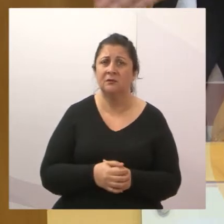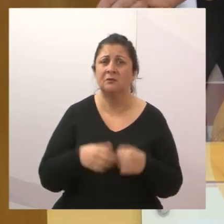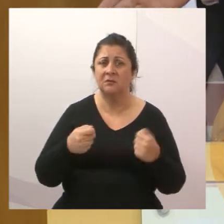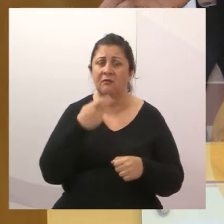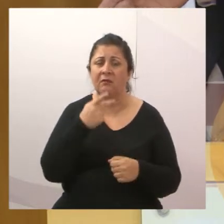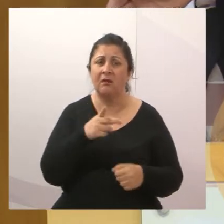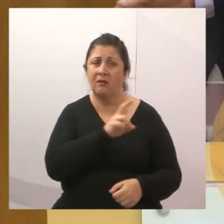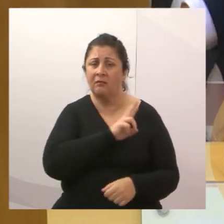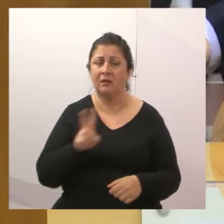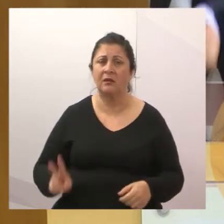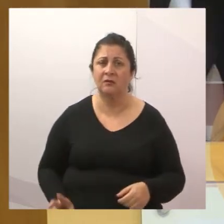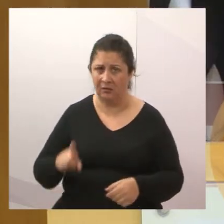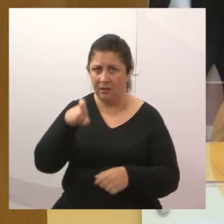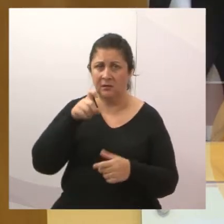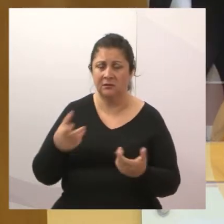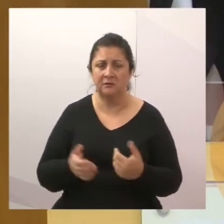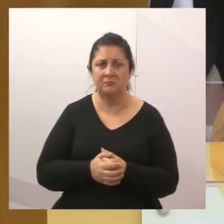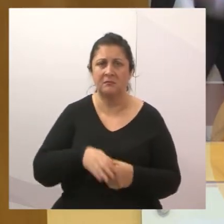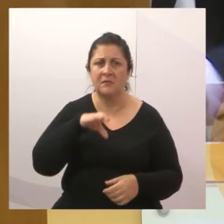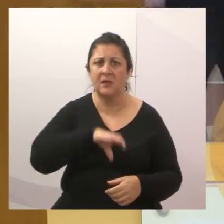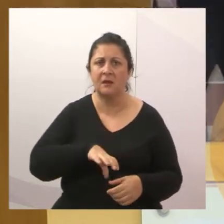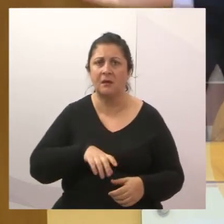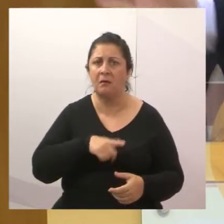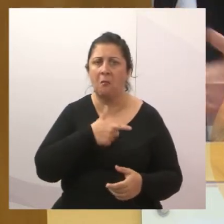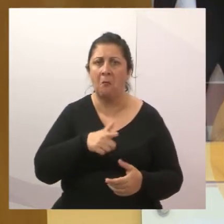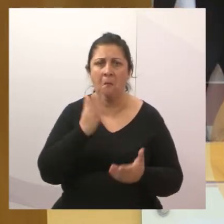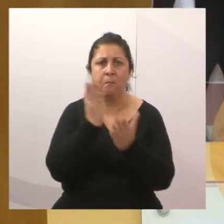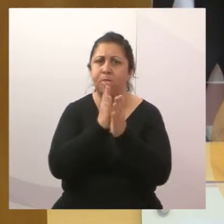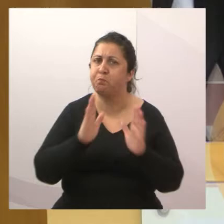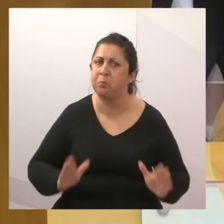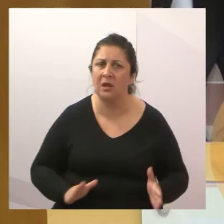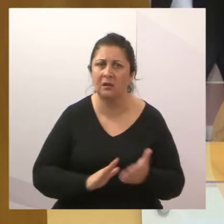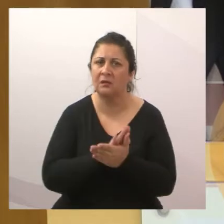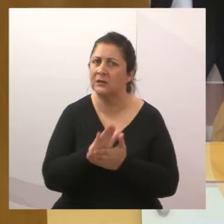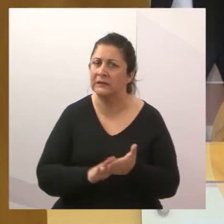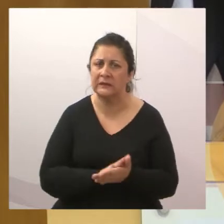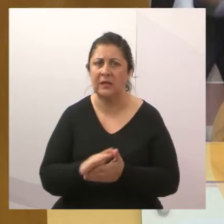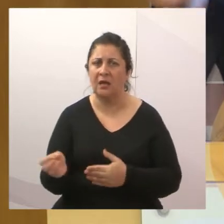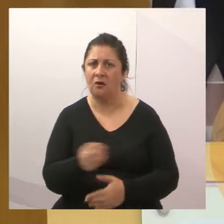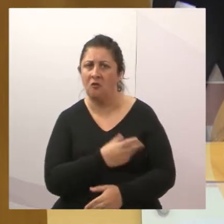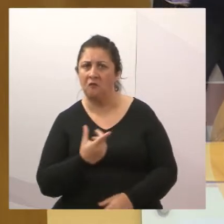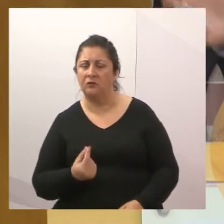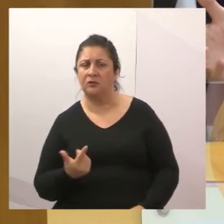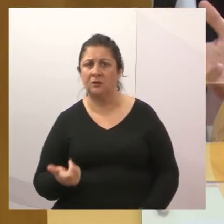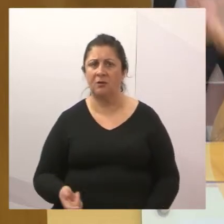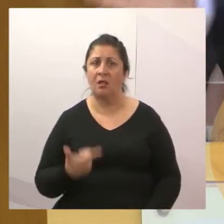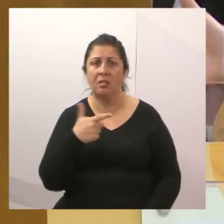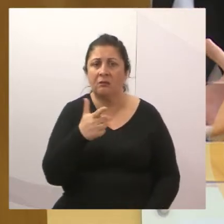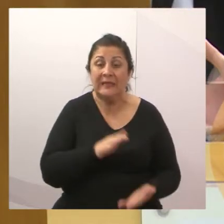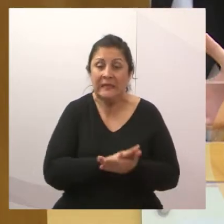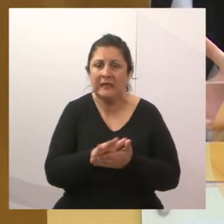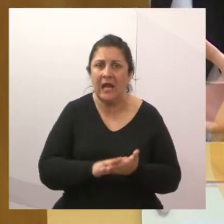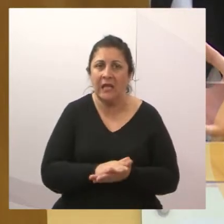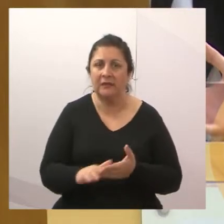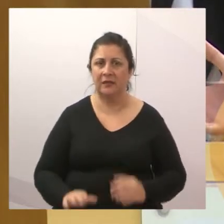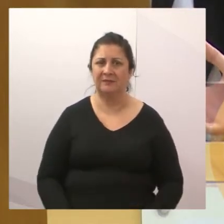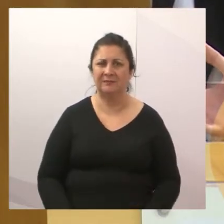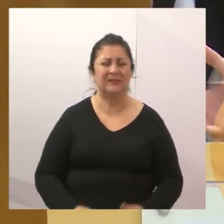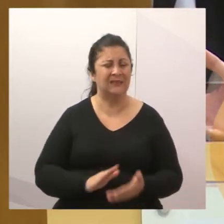de Obel, né? A cidade não abre investimentos, nem pastelaria está abrindo na